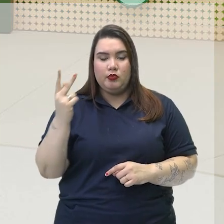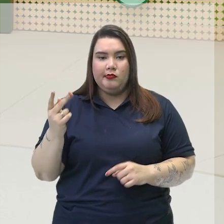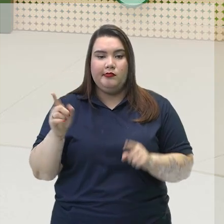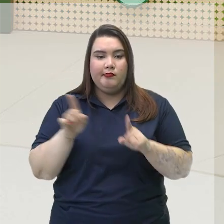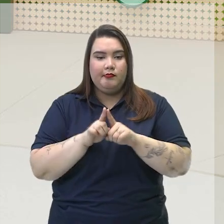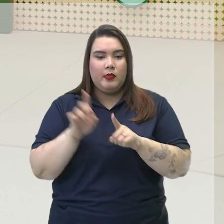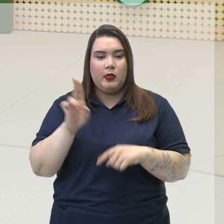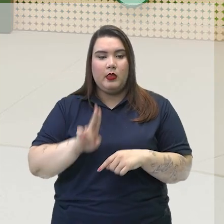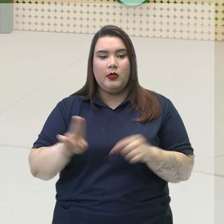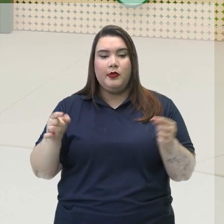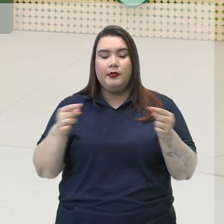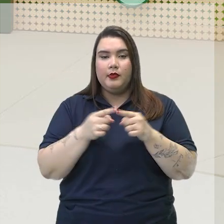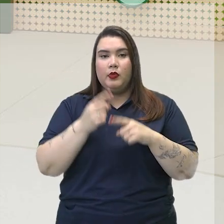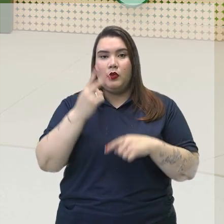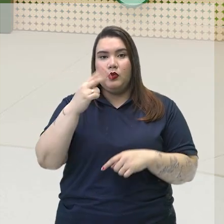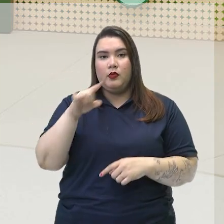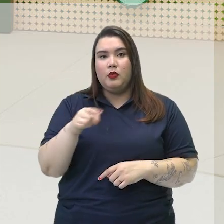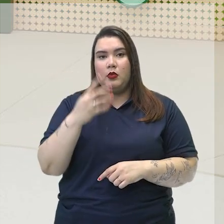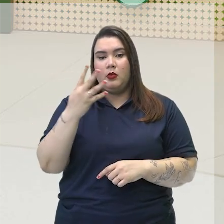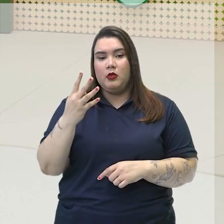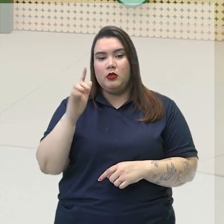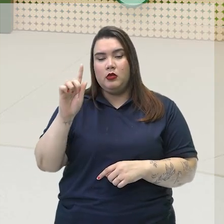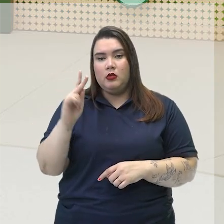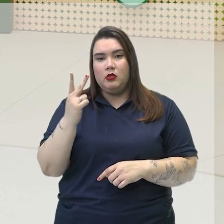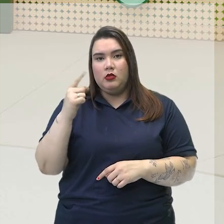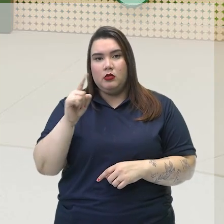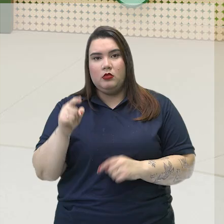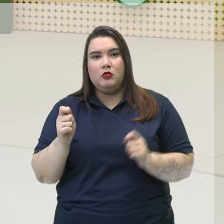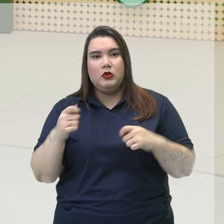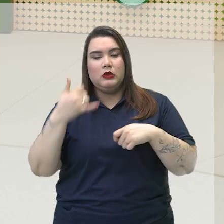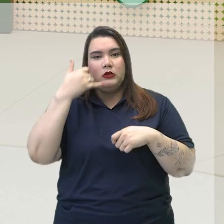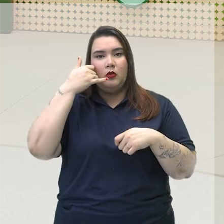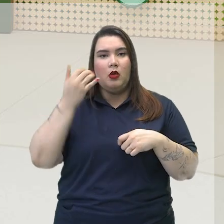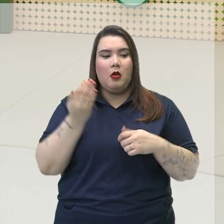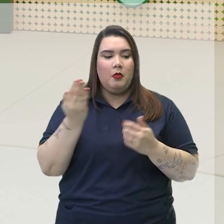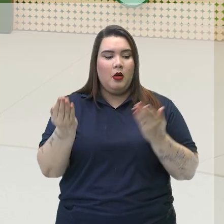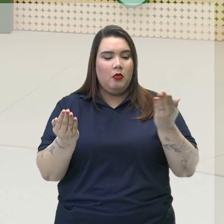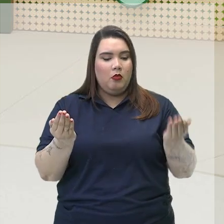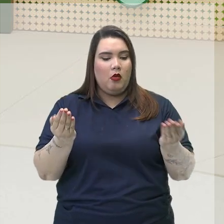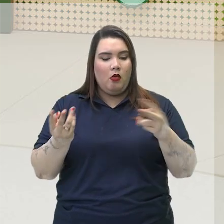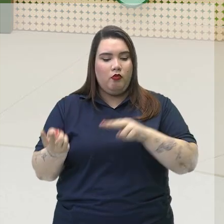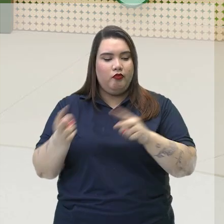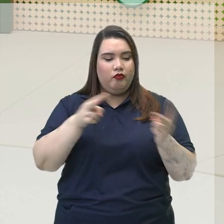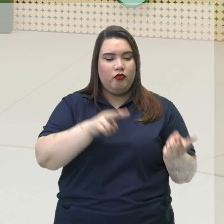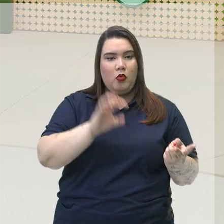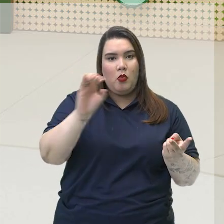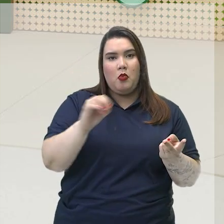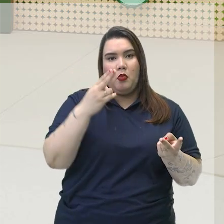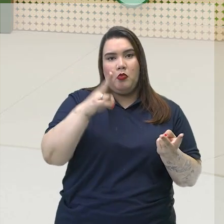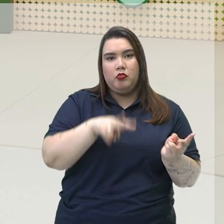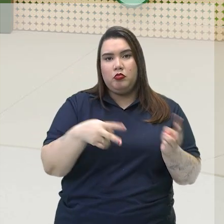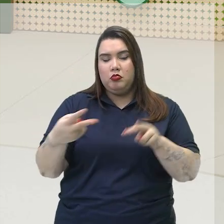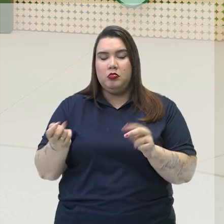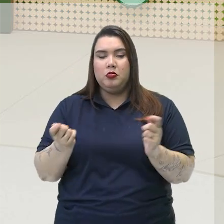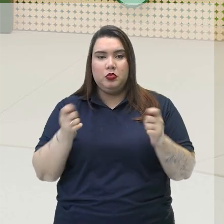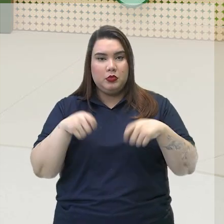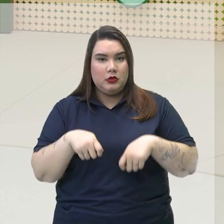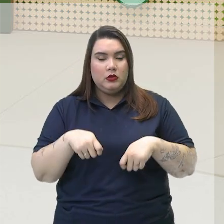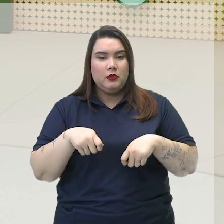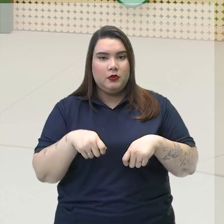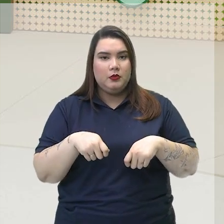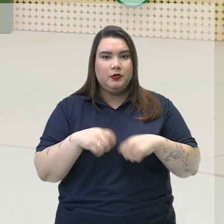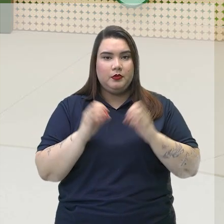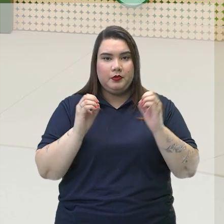é utilizada, né, da mesma forma, né, entre aparelhos celulares, por exemplo. Eles emitem ondas de rádio e essas ondas